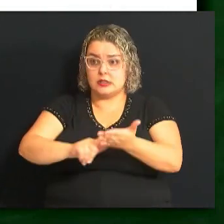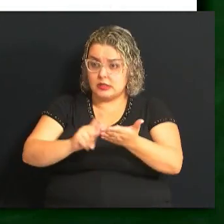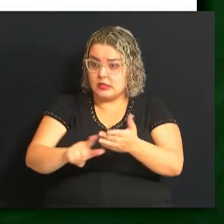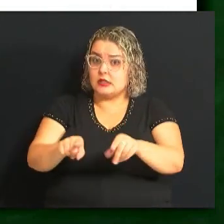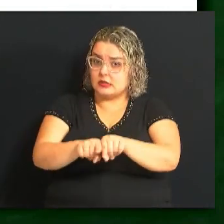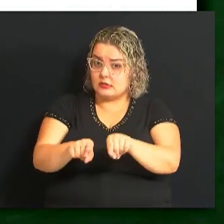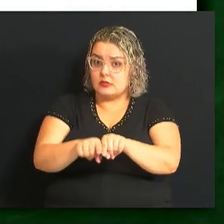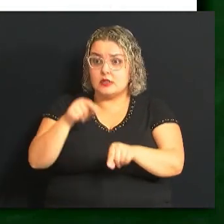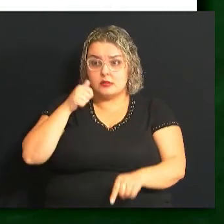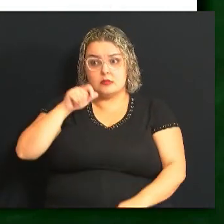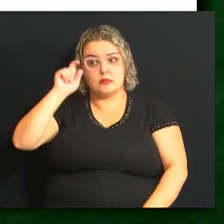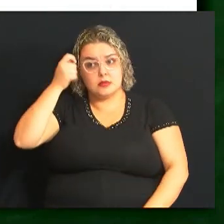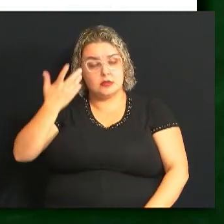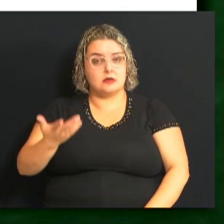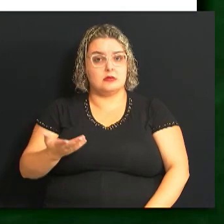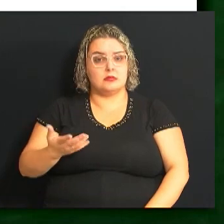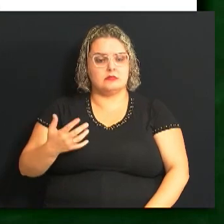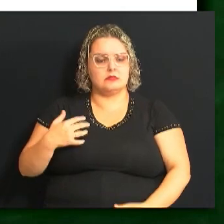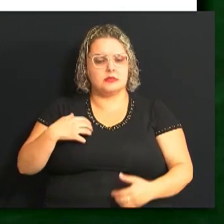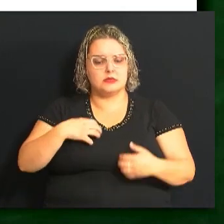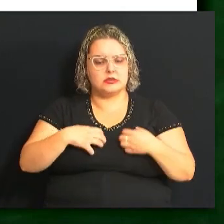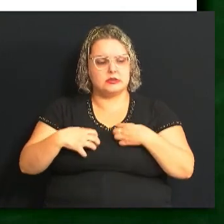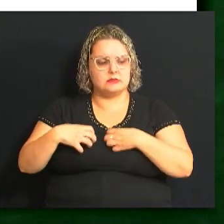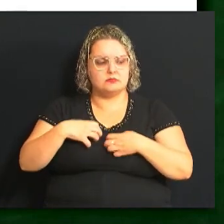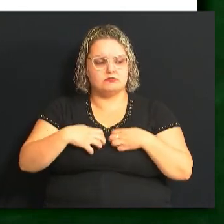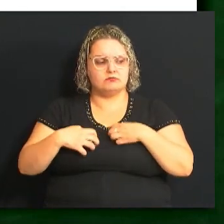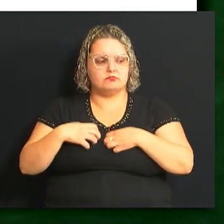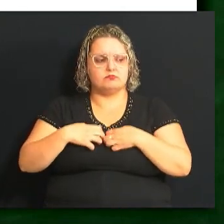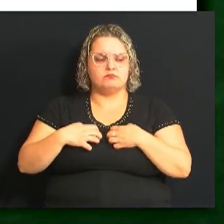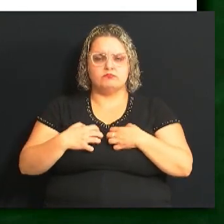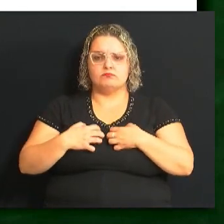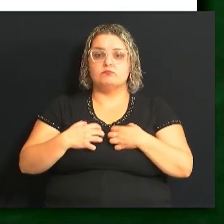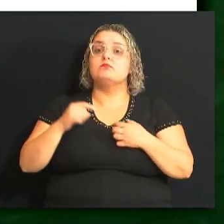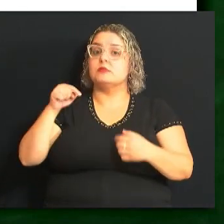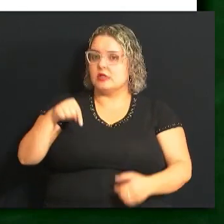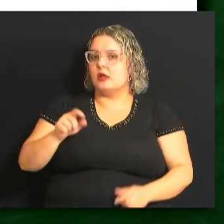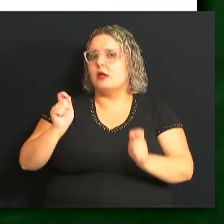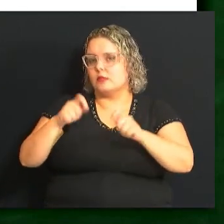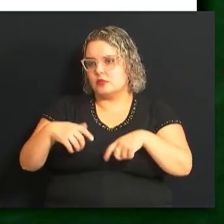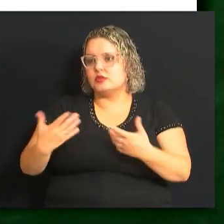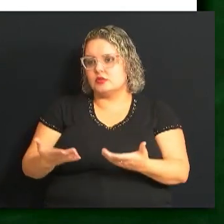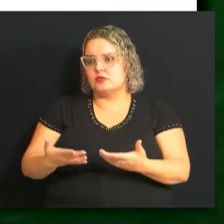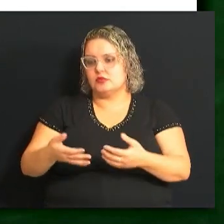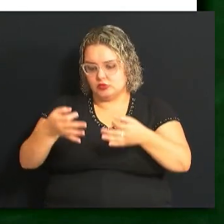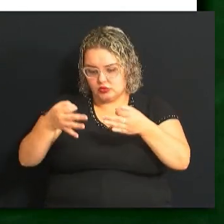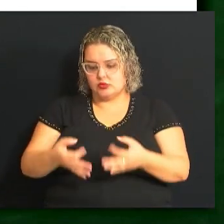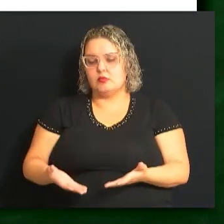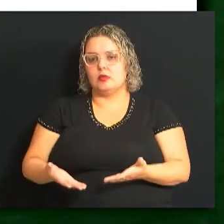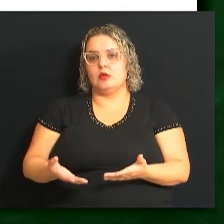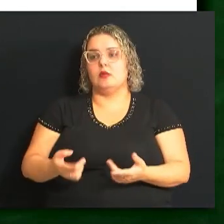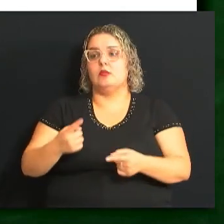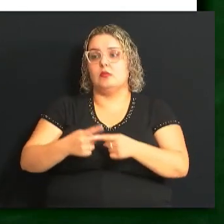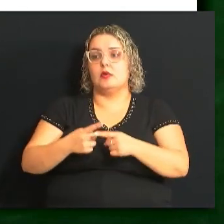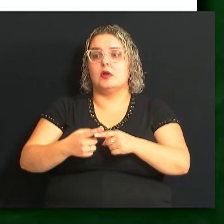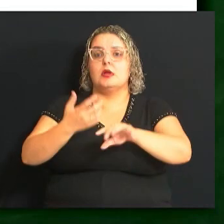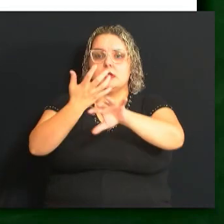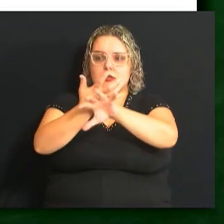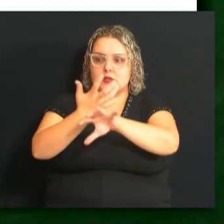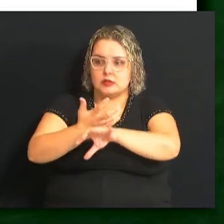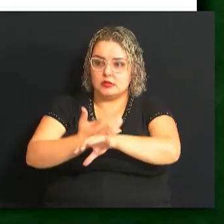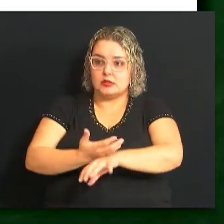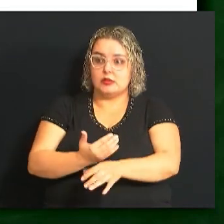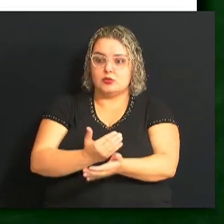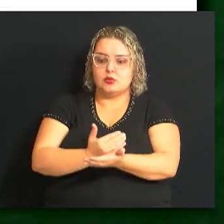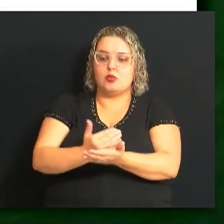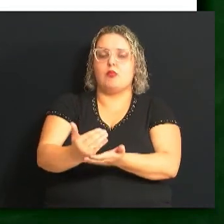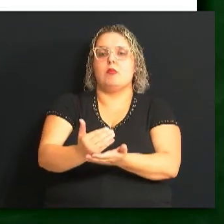negras. E isso a incomoda. E esse incômodo é possível justamente por causa dessa disciplina, por causa da iniciação científica, porque